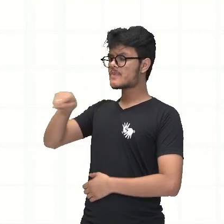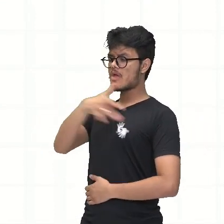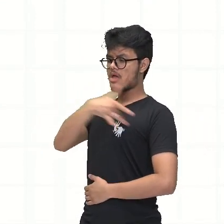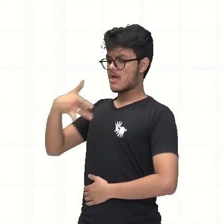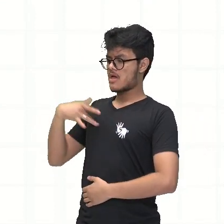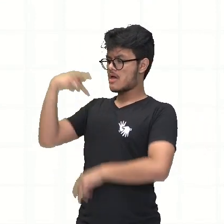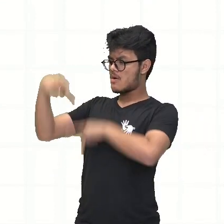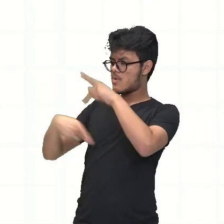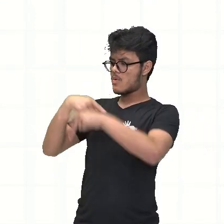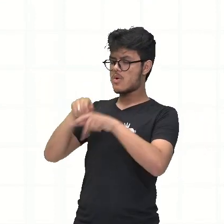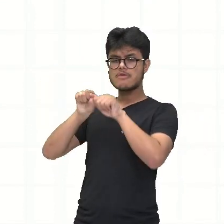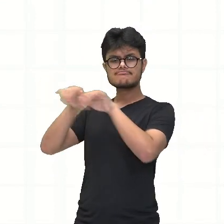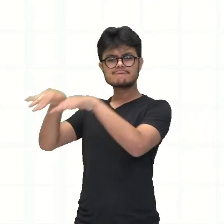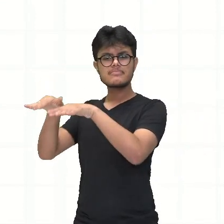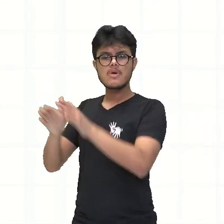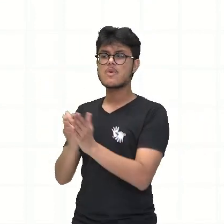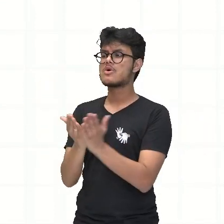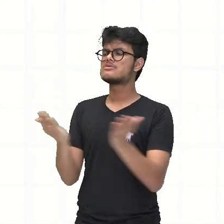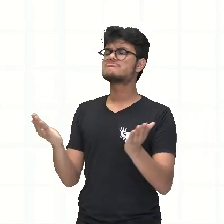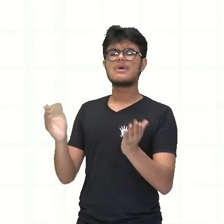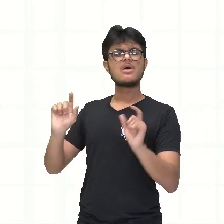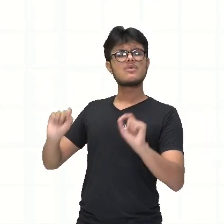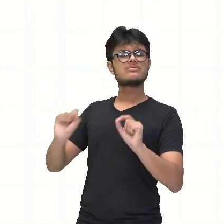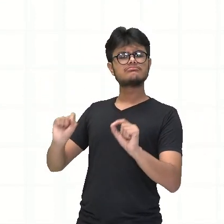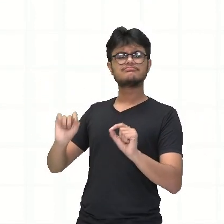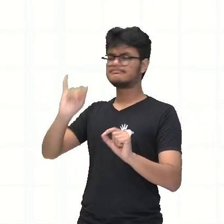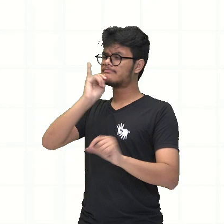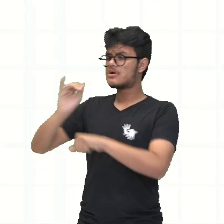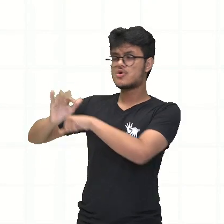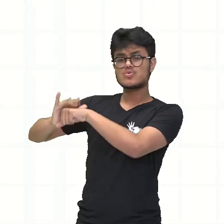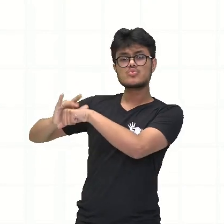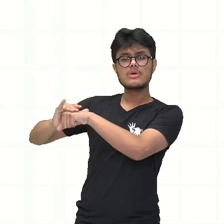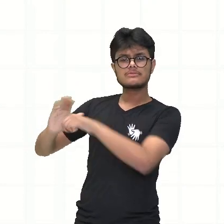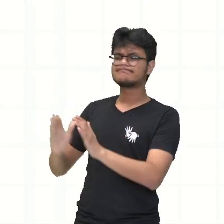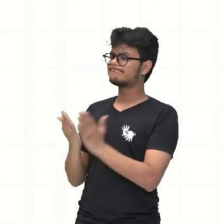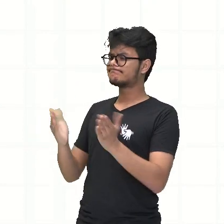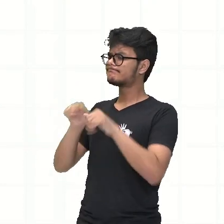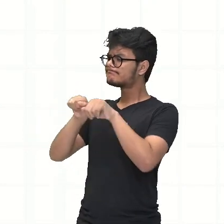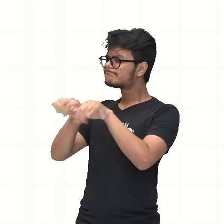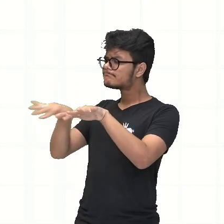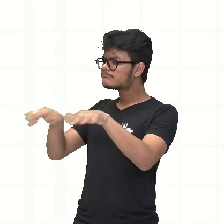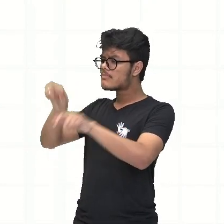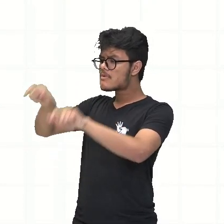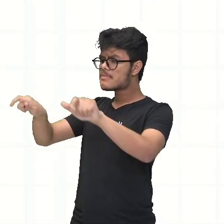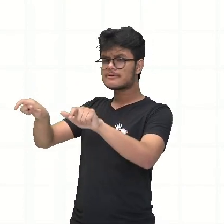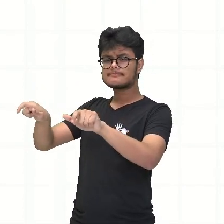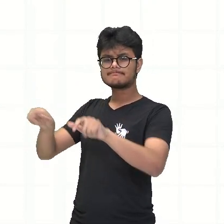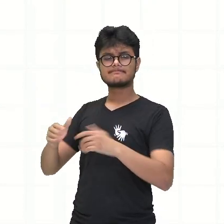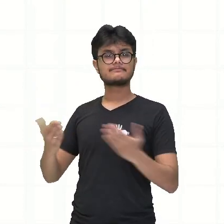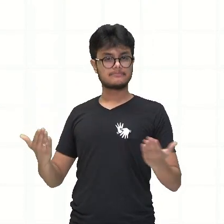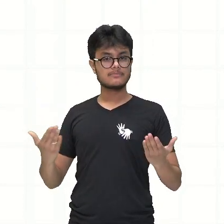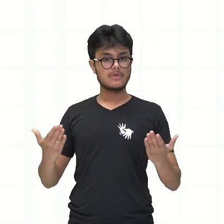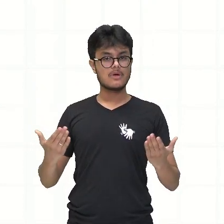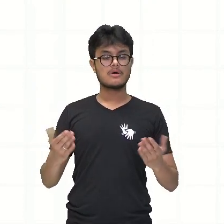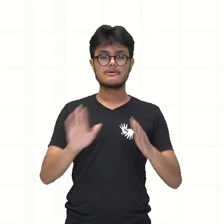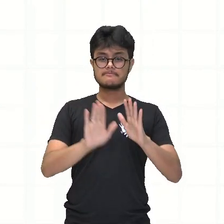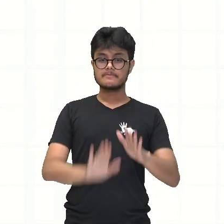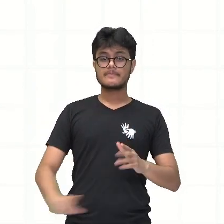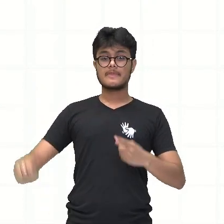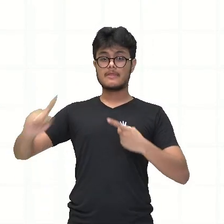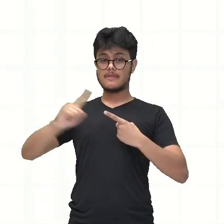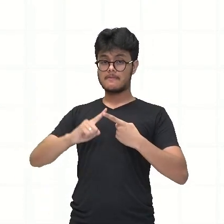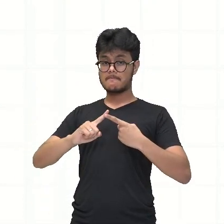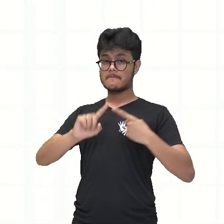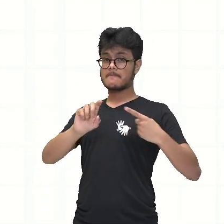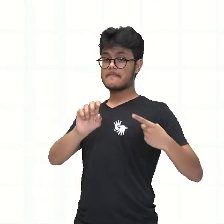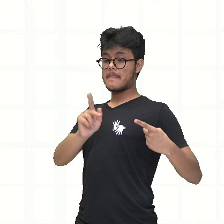ela procura diagnosticar e tratar alguma doença que o aflinja. Né? Então, o conceito de saúde para a saúde